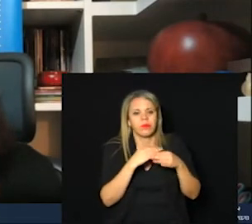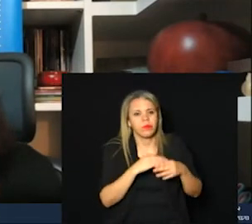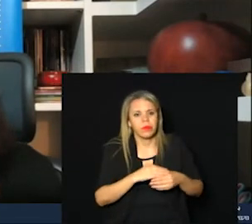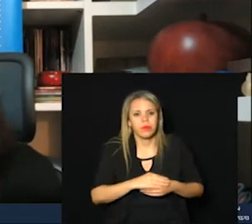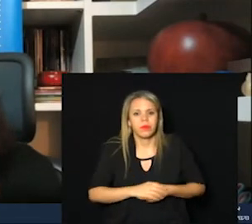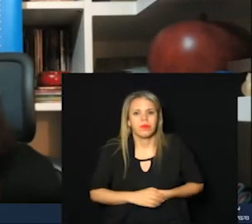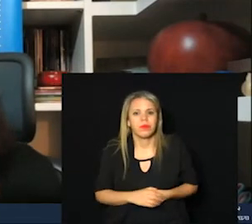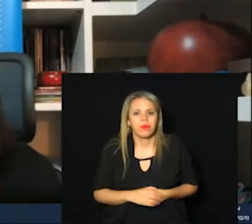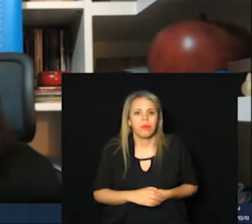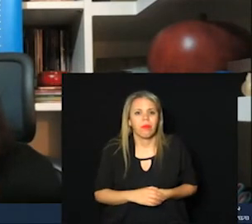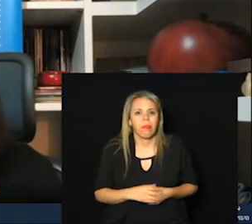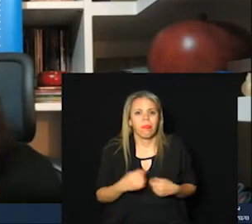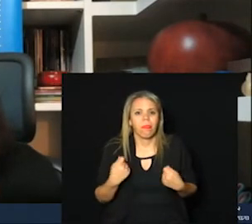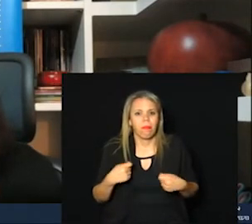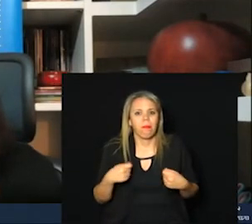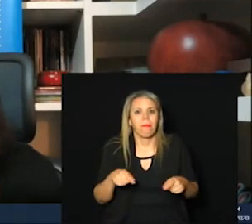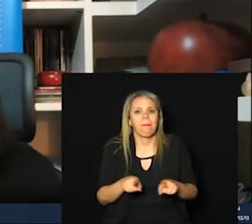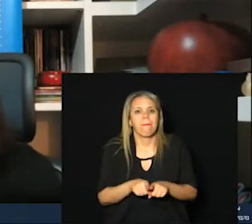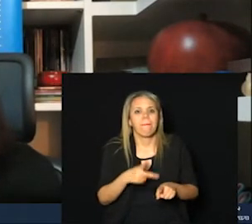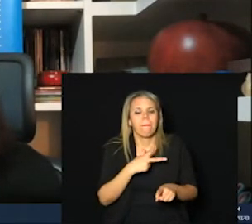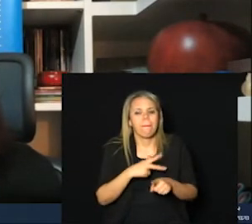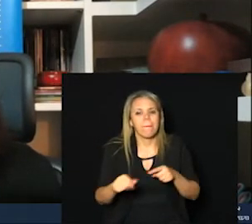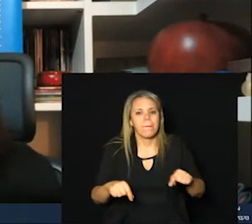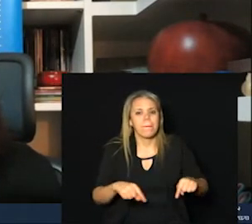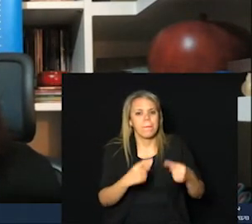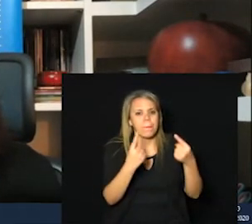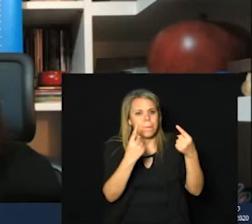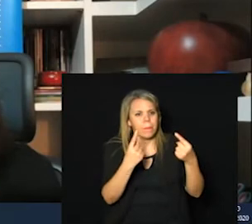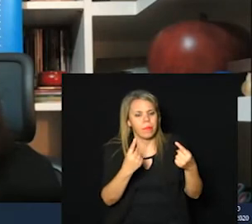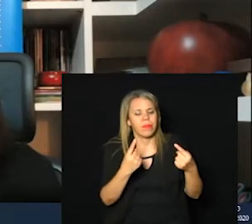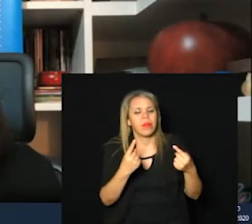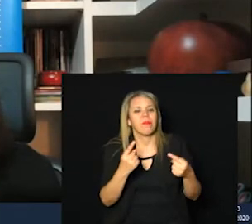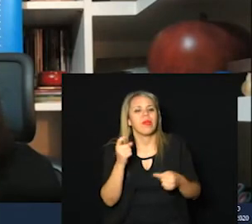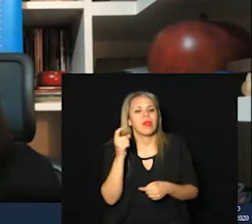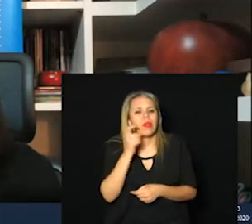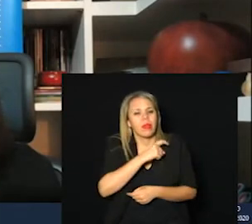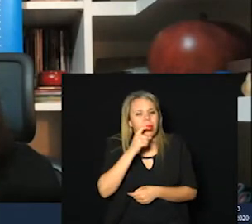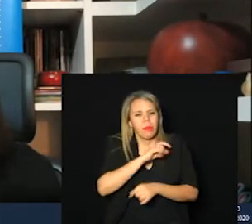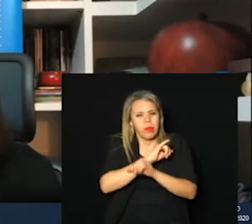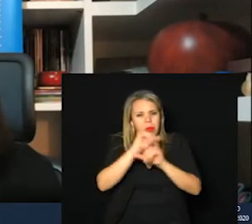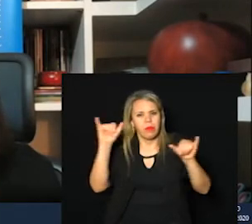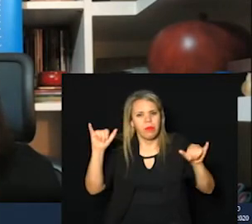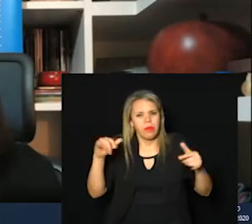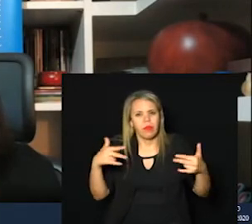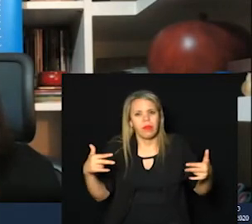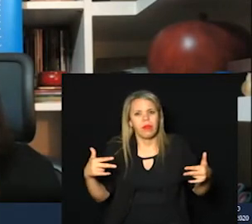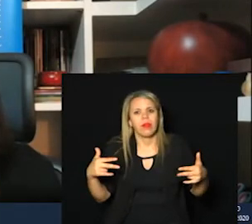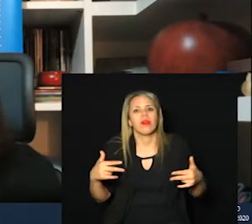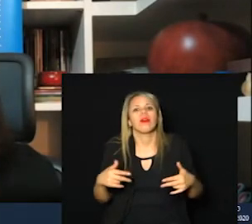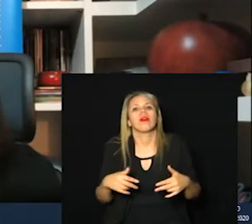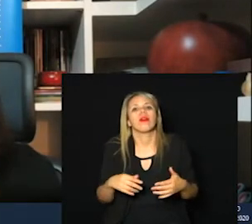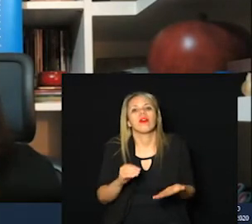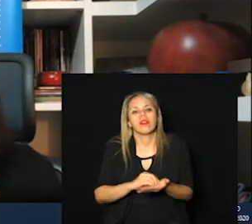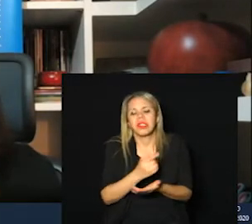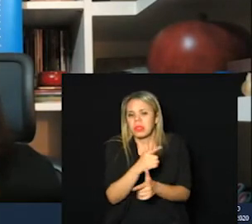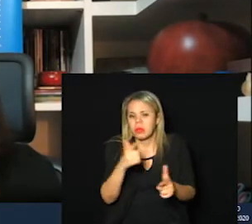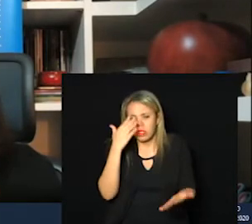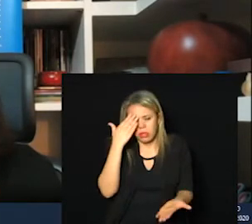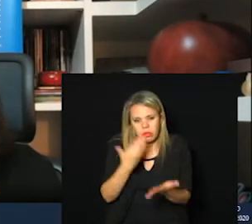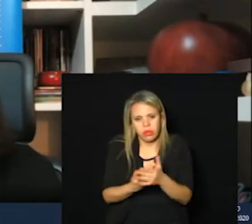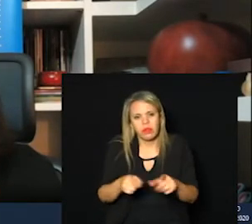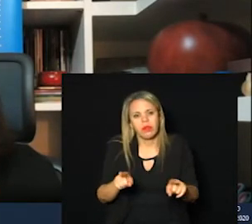É preciso também vencer o desafio das fake news, que leva à desinformação e ao descrédito.